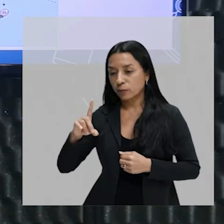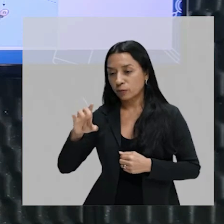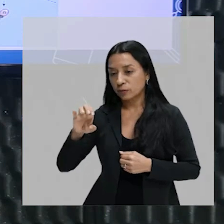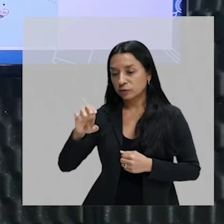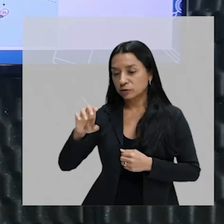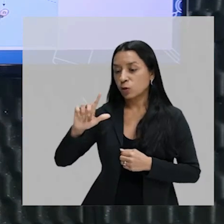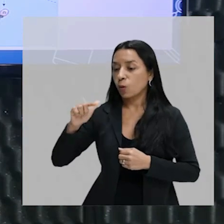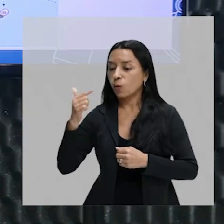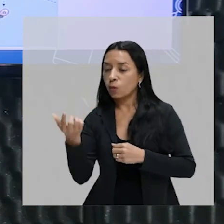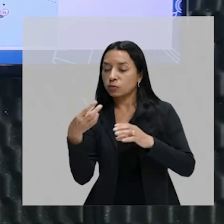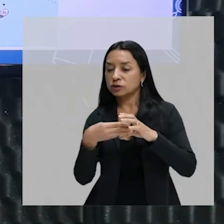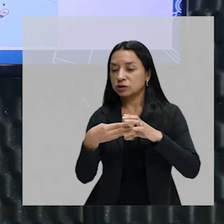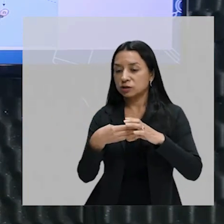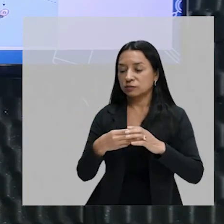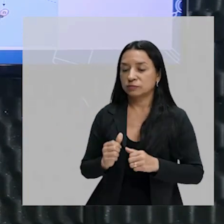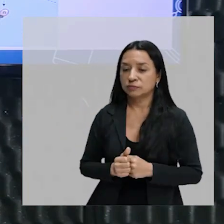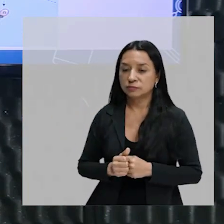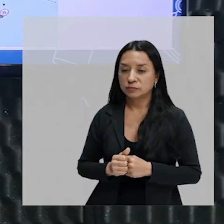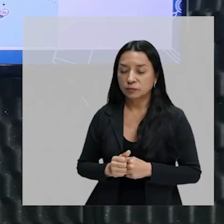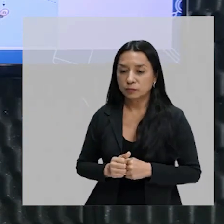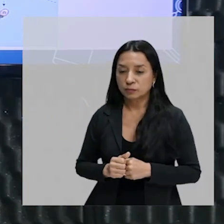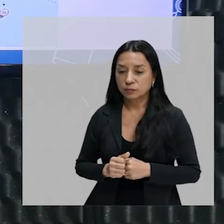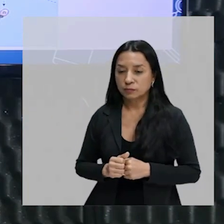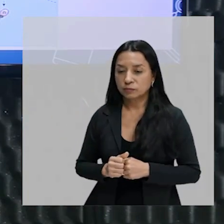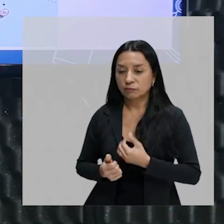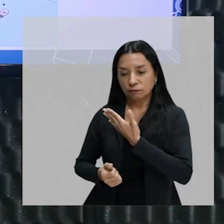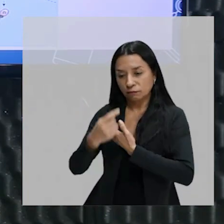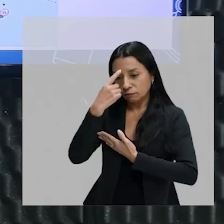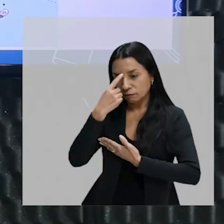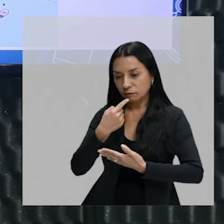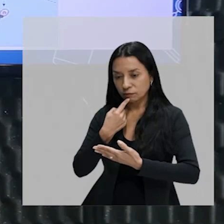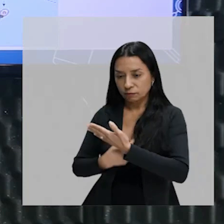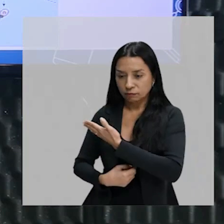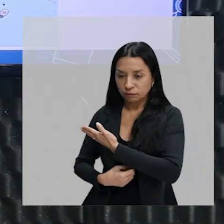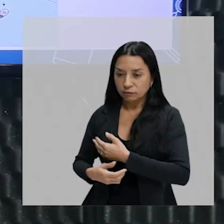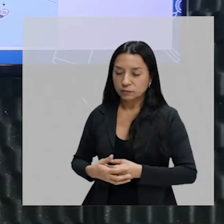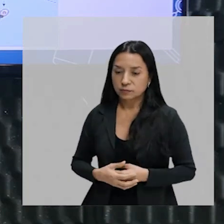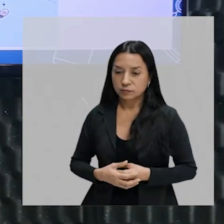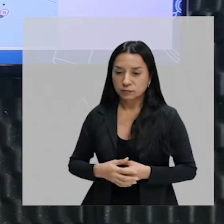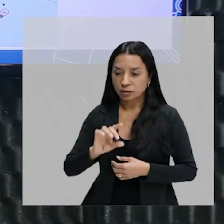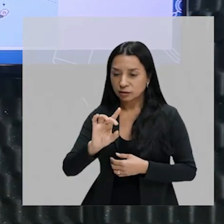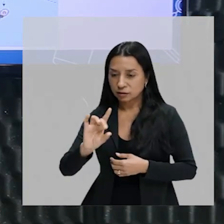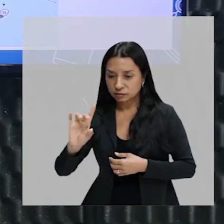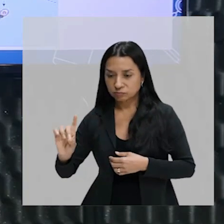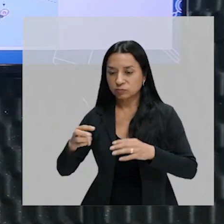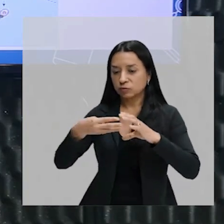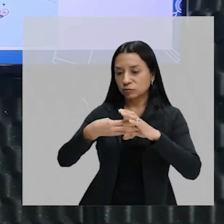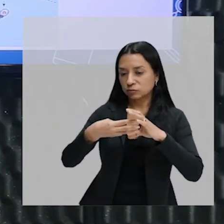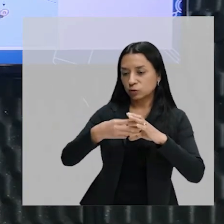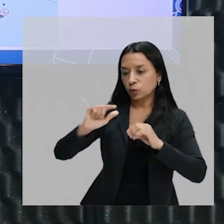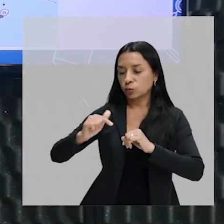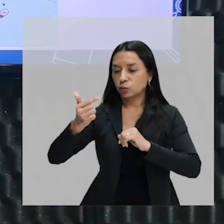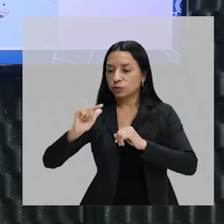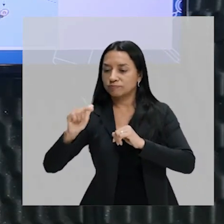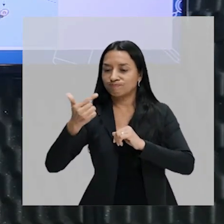diploide uma célula diploide forma duas células diploides cada célula diploide dessa origina mais duas e assim